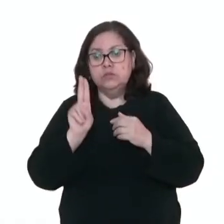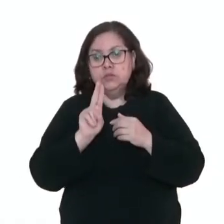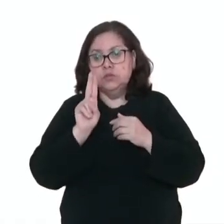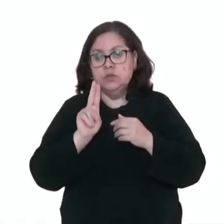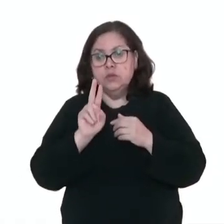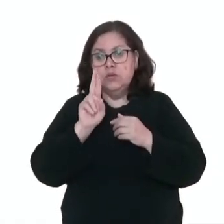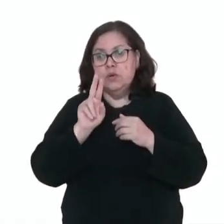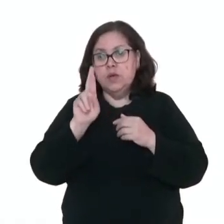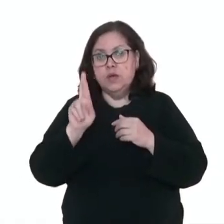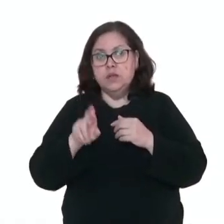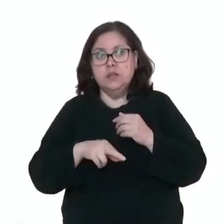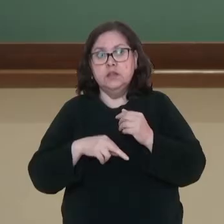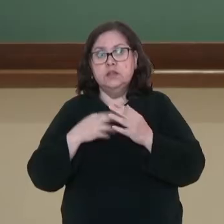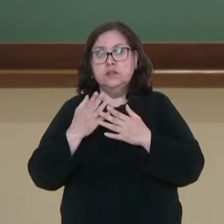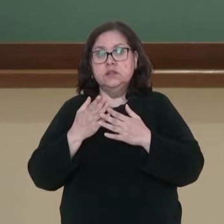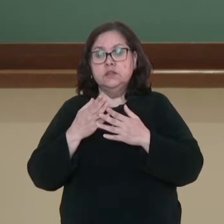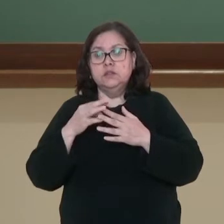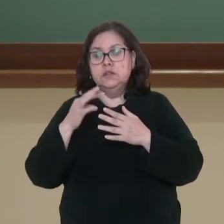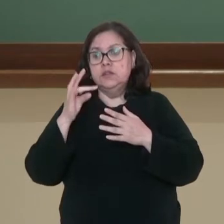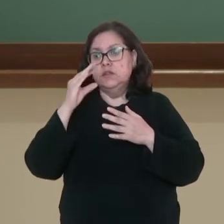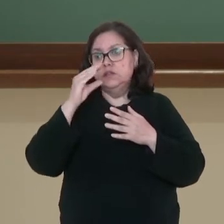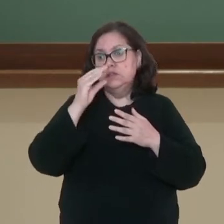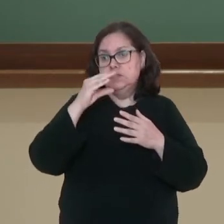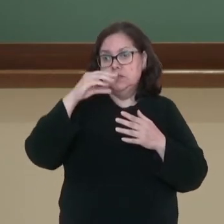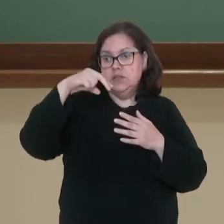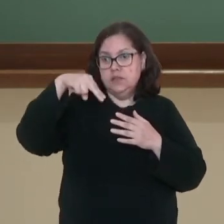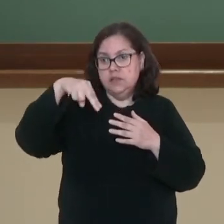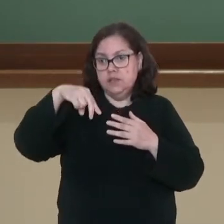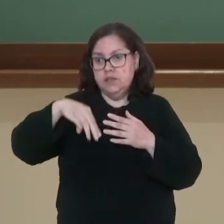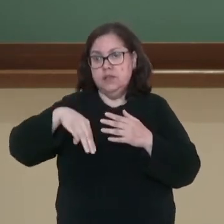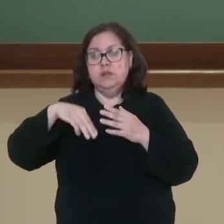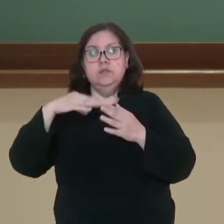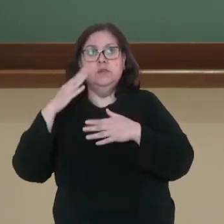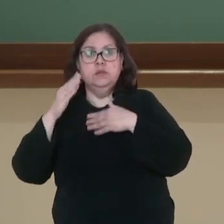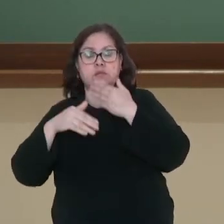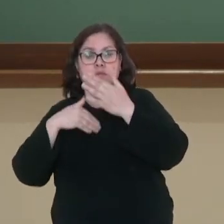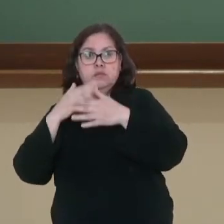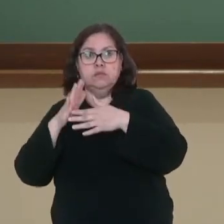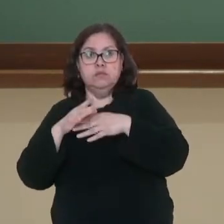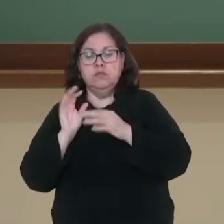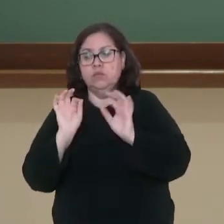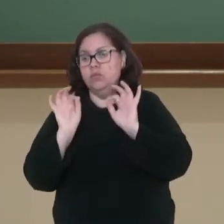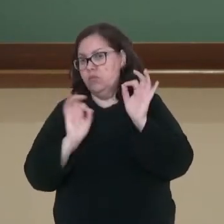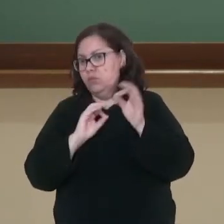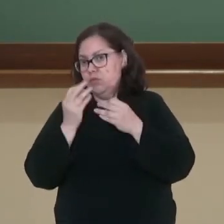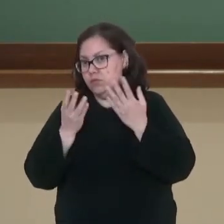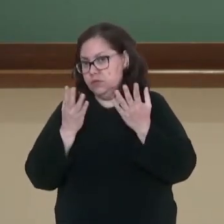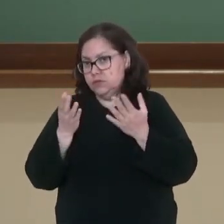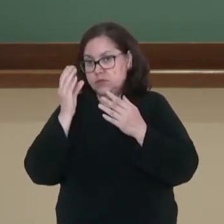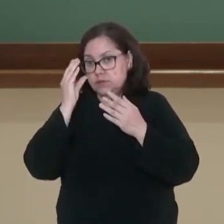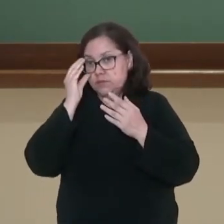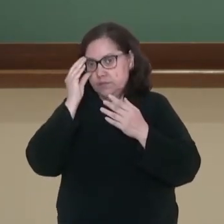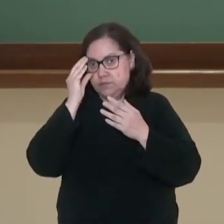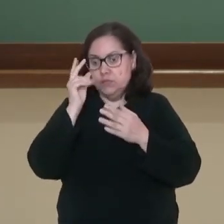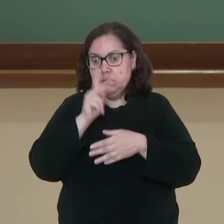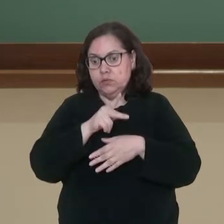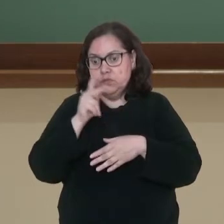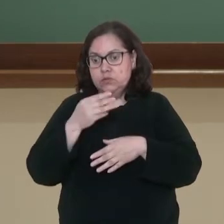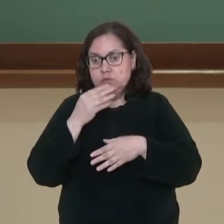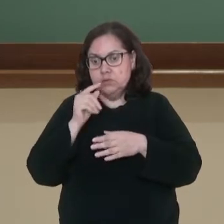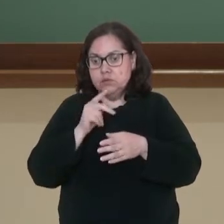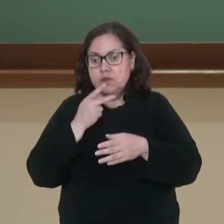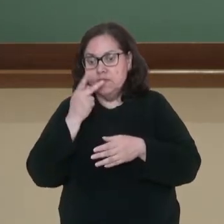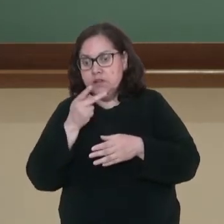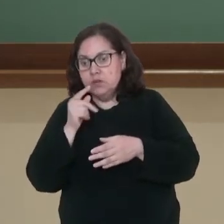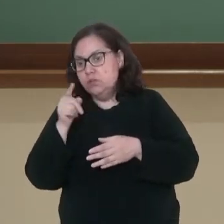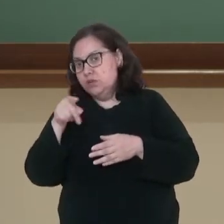O R, CM de centimorgan, né? Aí vai ficar conforme o teu professor orientar ou